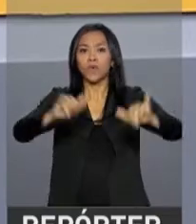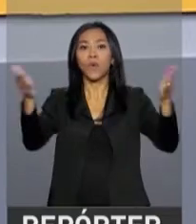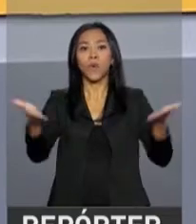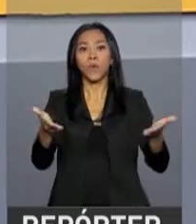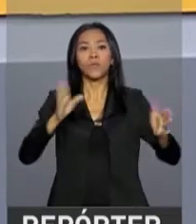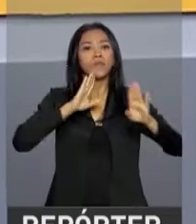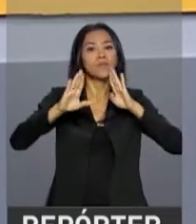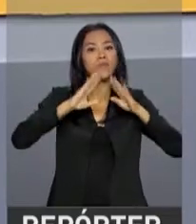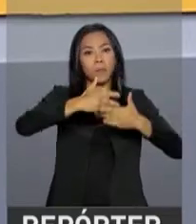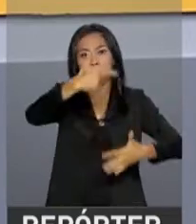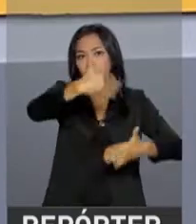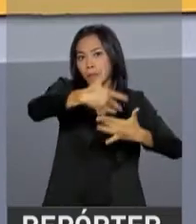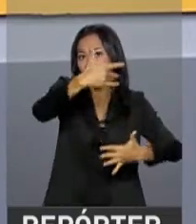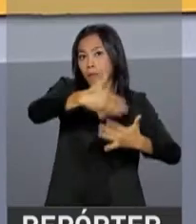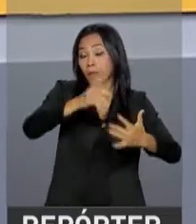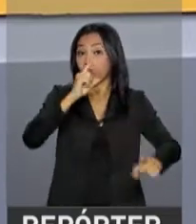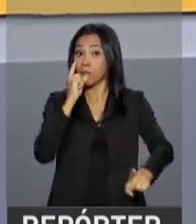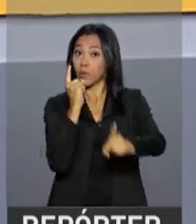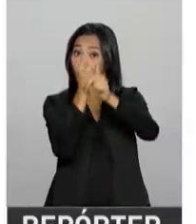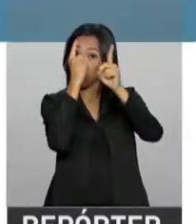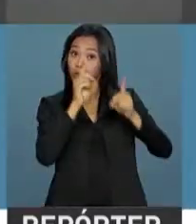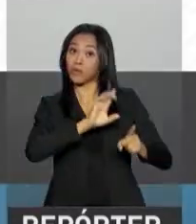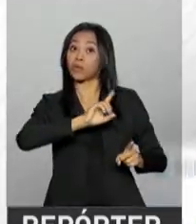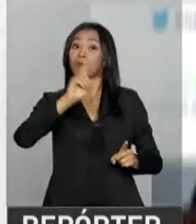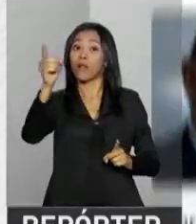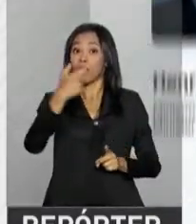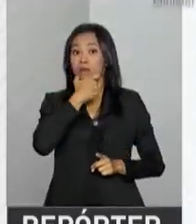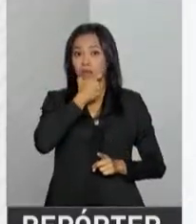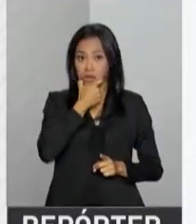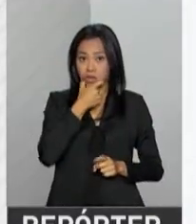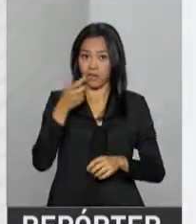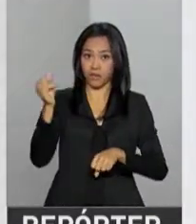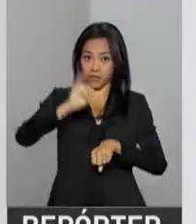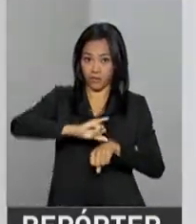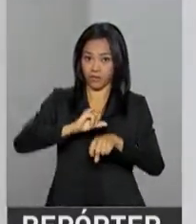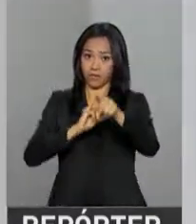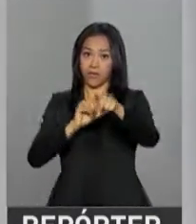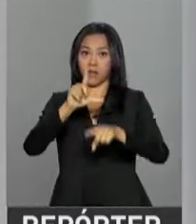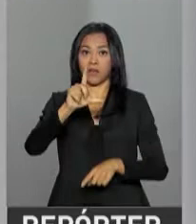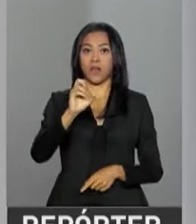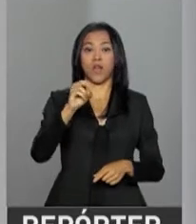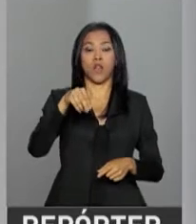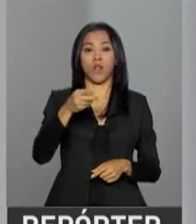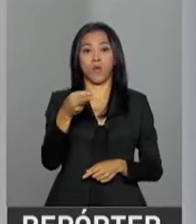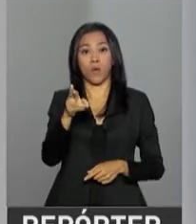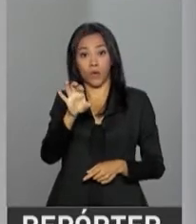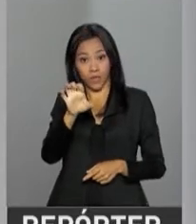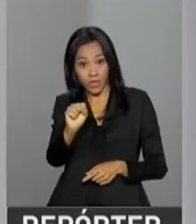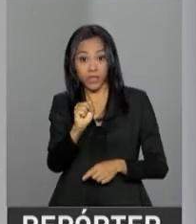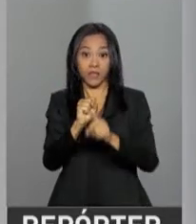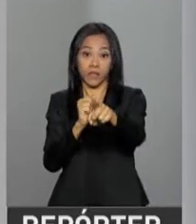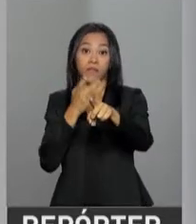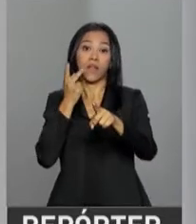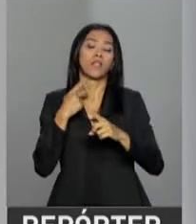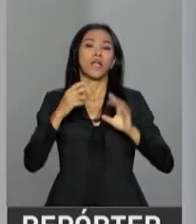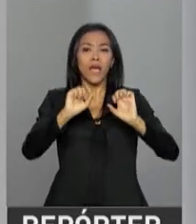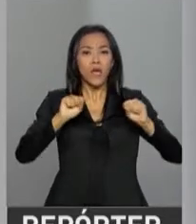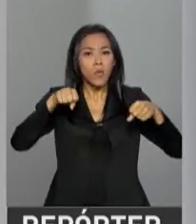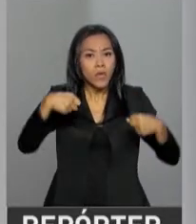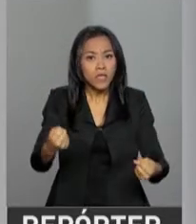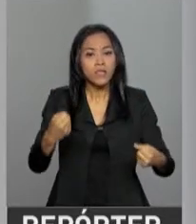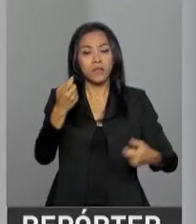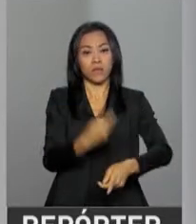internacionais em londres de acordo com o ministro os investidores estão atentos à recuperação da economia brasileira e as